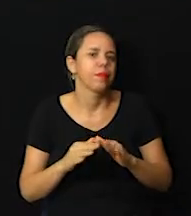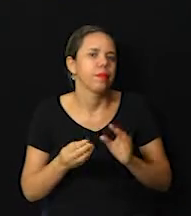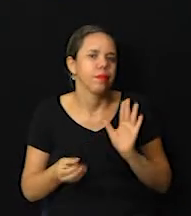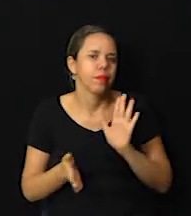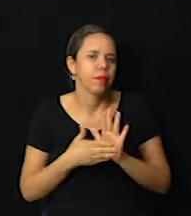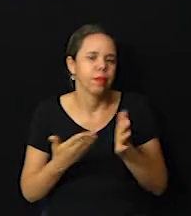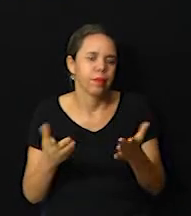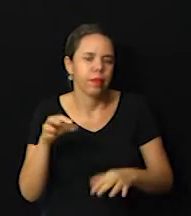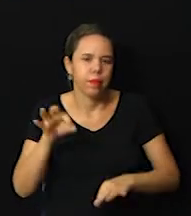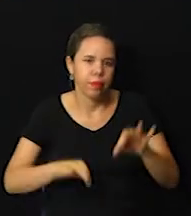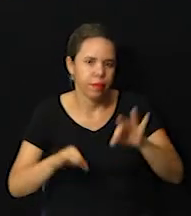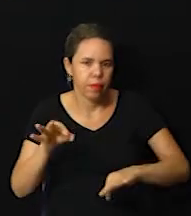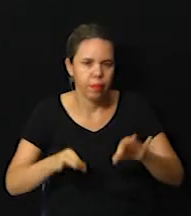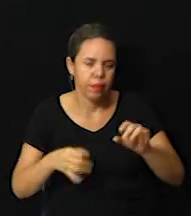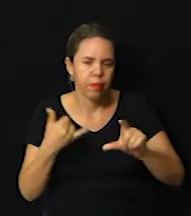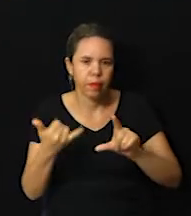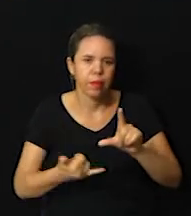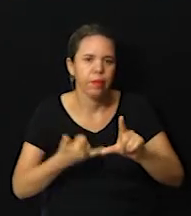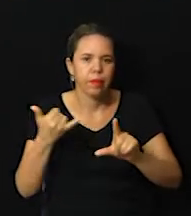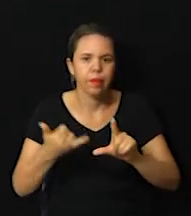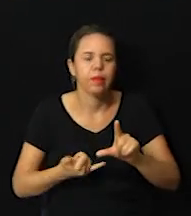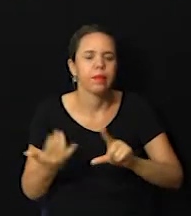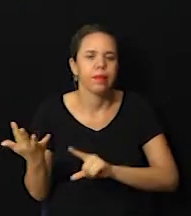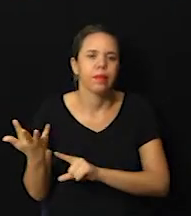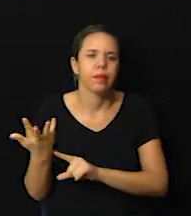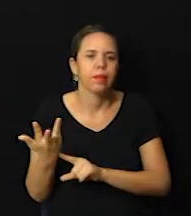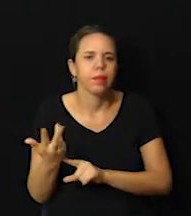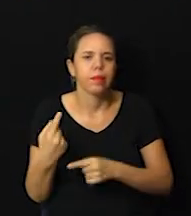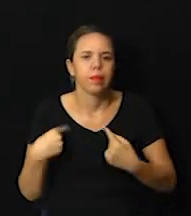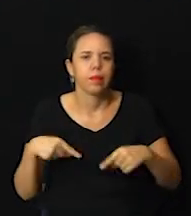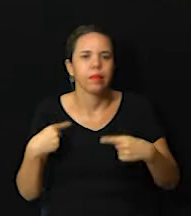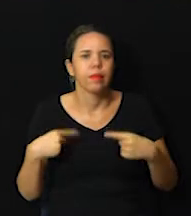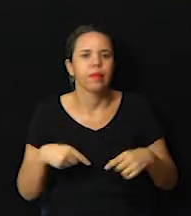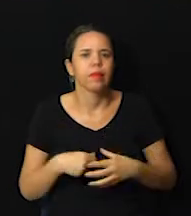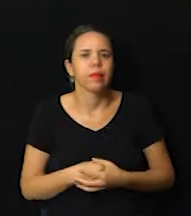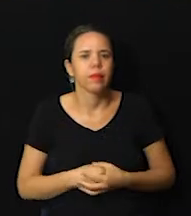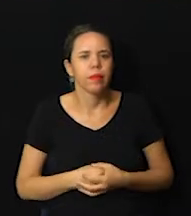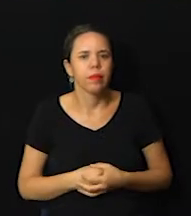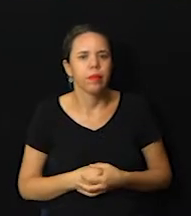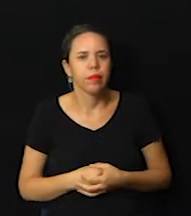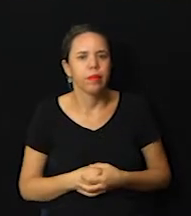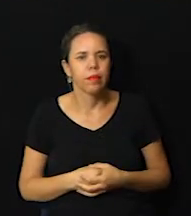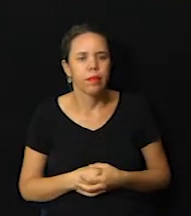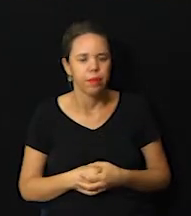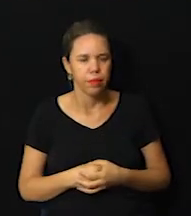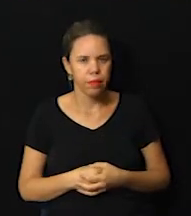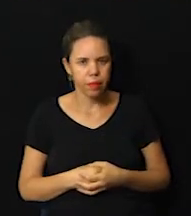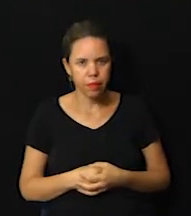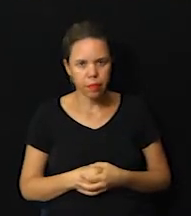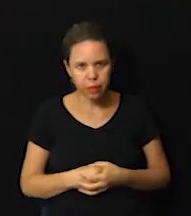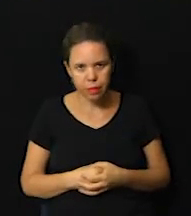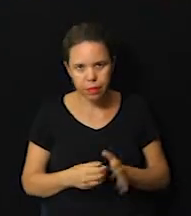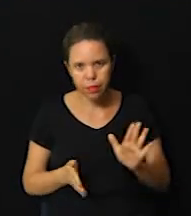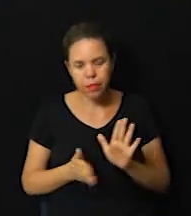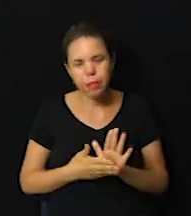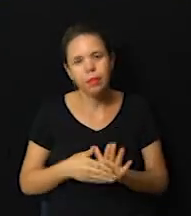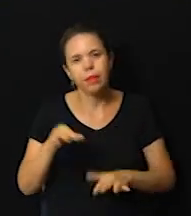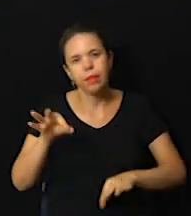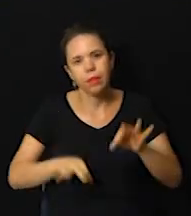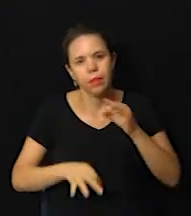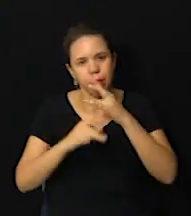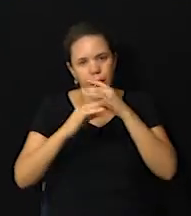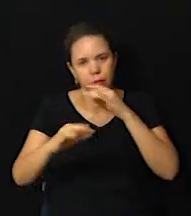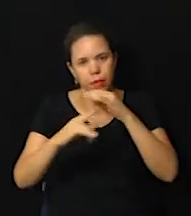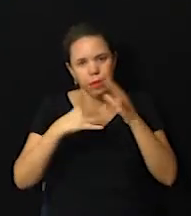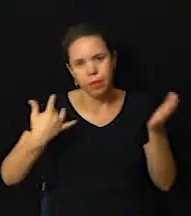oferecemos oficinas lúdicas, como artes manuais, musicalização. Dentro da musicalização, a gente oferece oficinas de